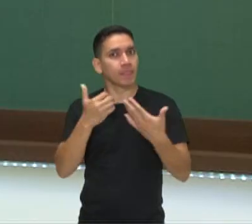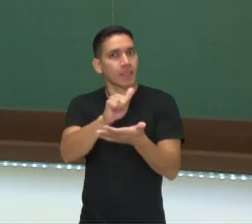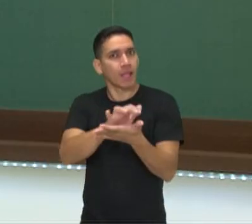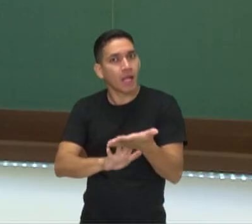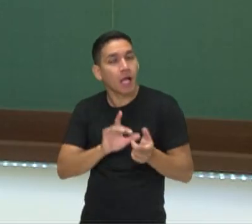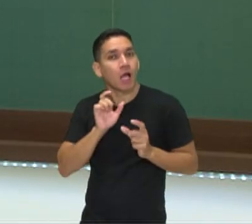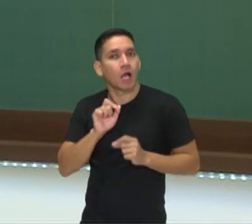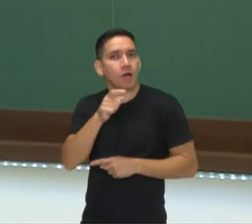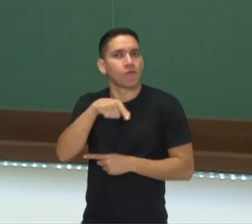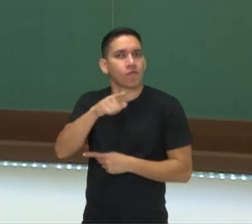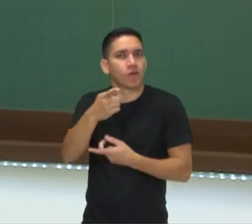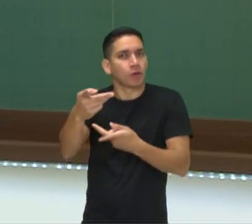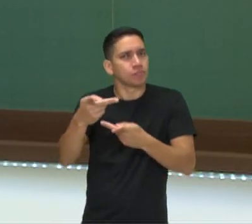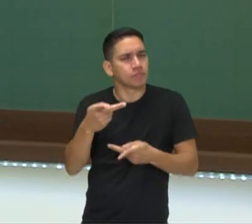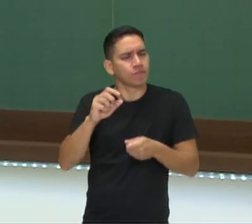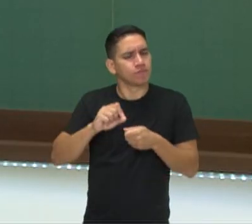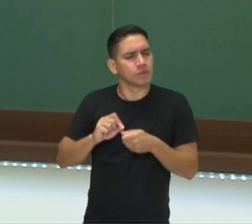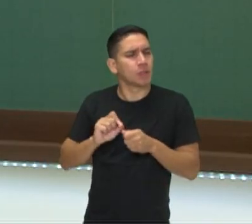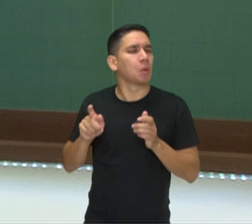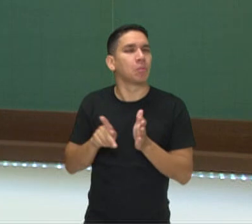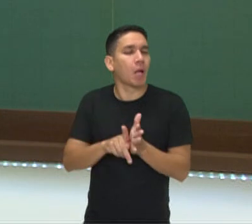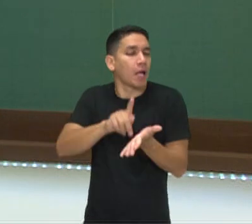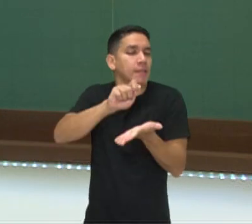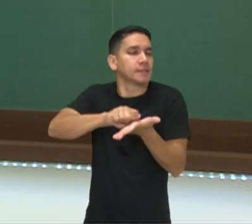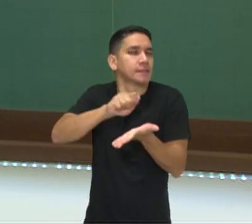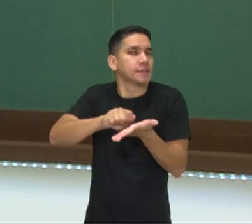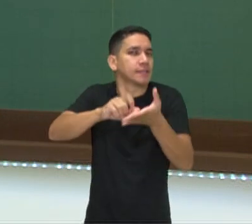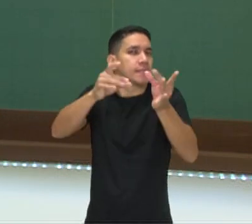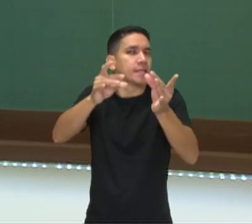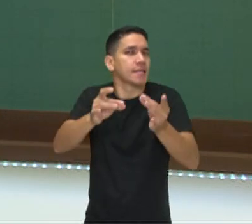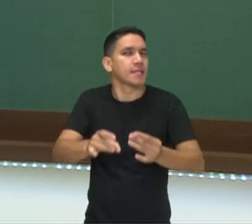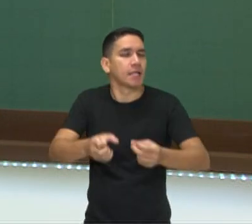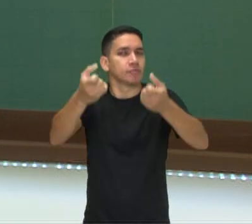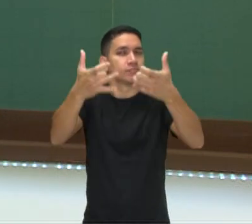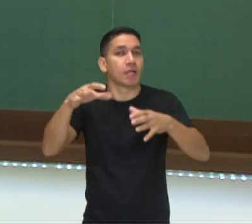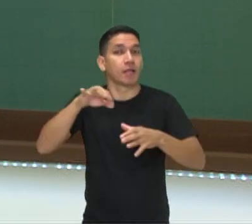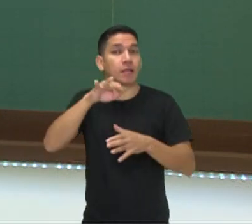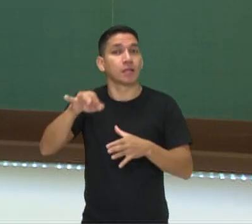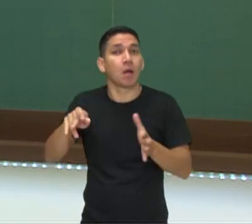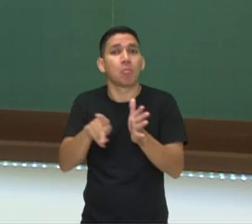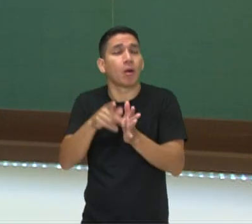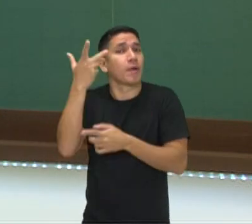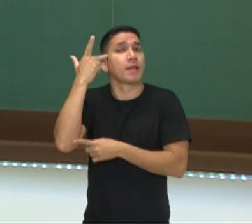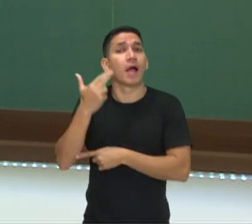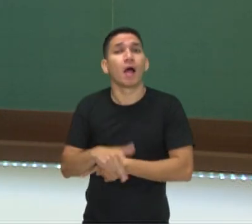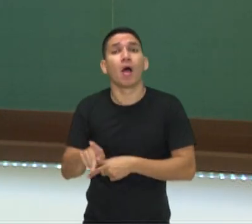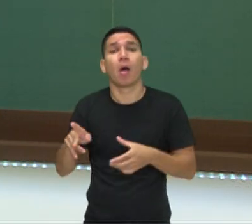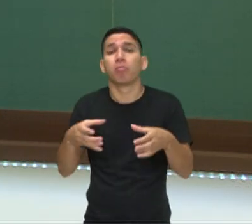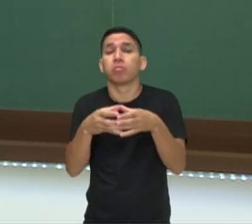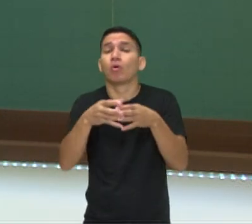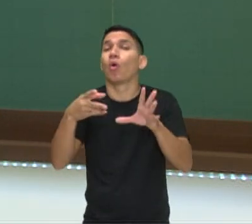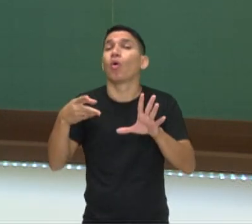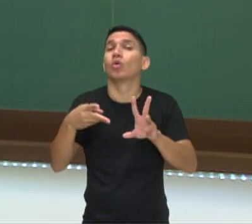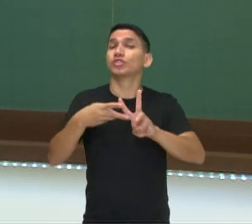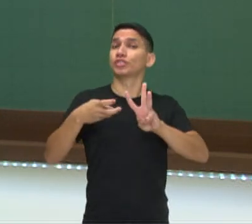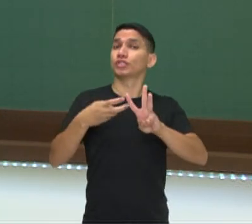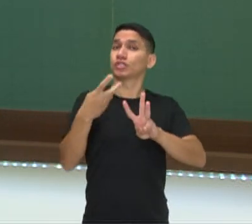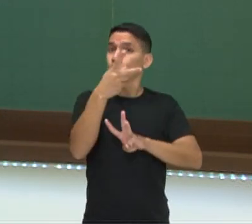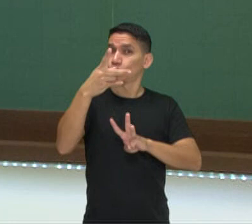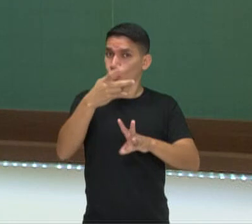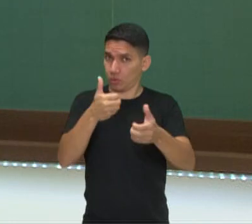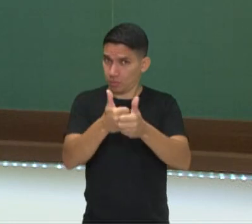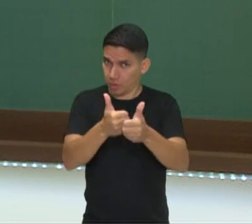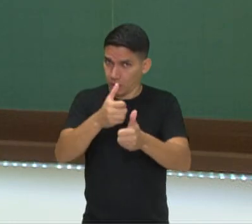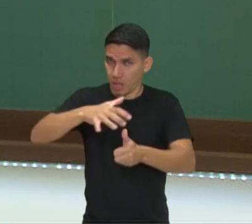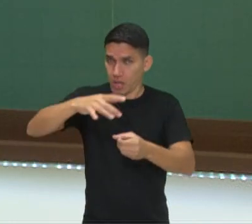atividade que vocês foram convidados a fazer para descrever um lugar sagrado, natural de povos indígenas da sua região, ou algum lugar que você